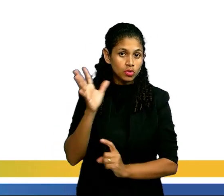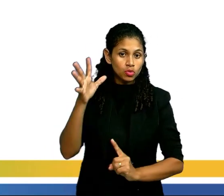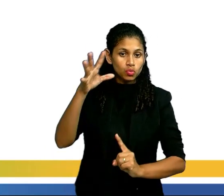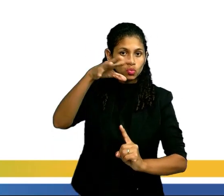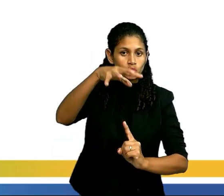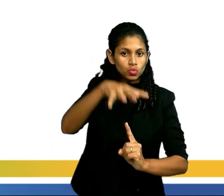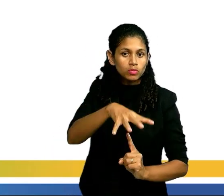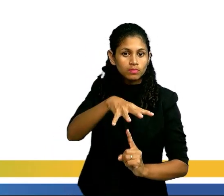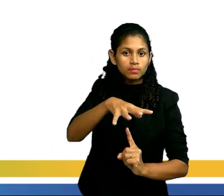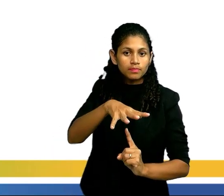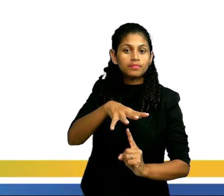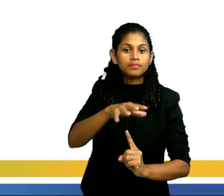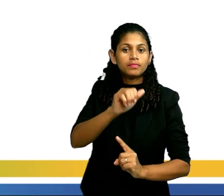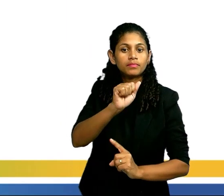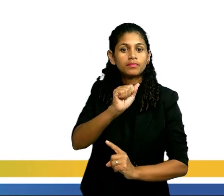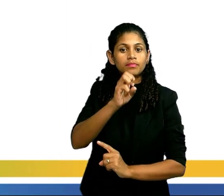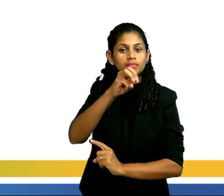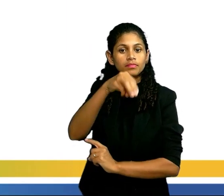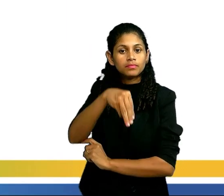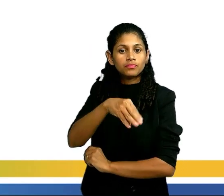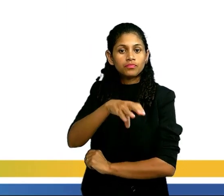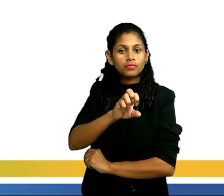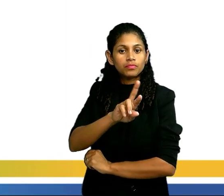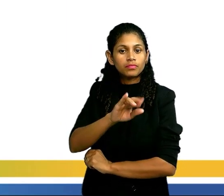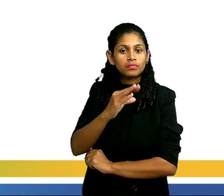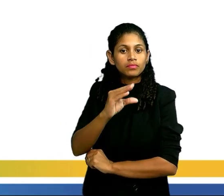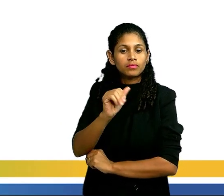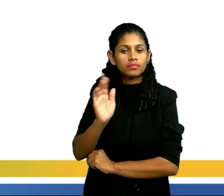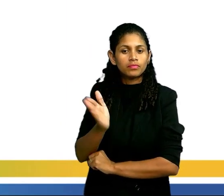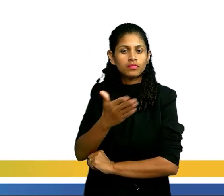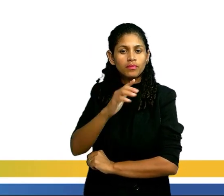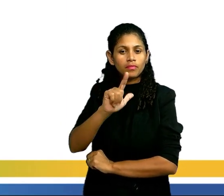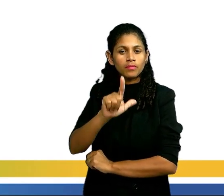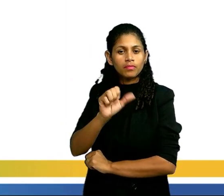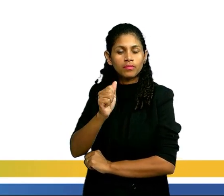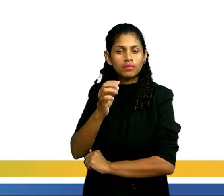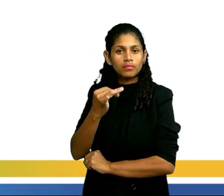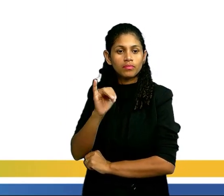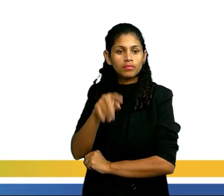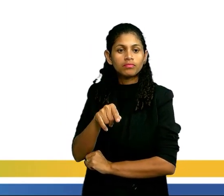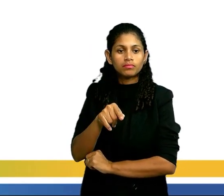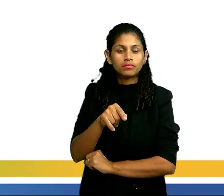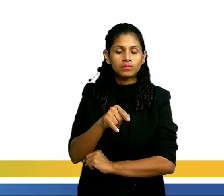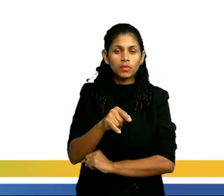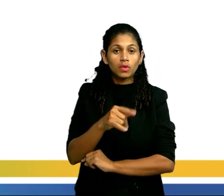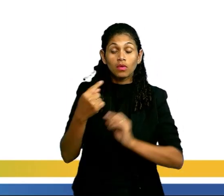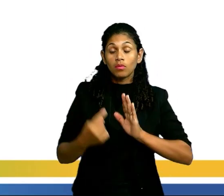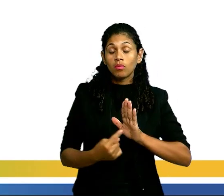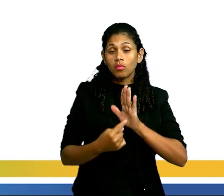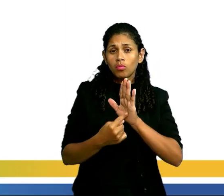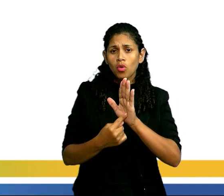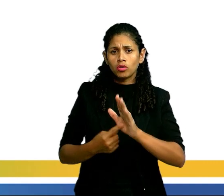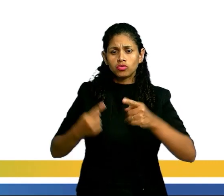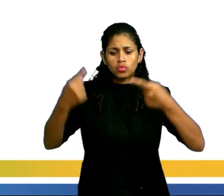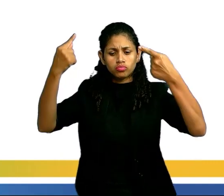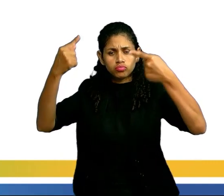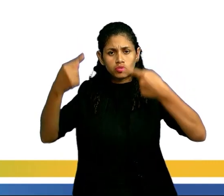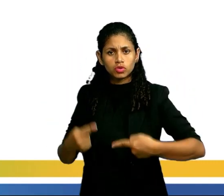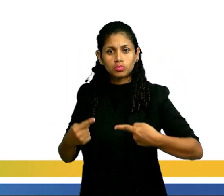Cuba. Publicada nos anos 50, essa charge retrata com humor as disputas na